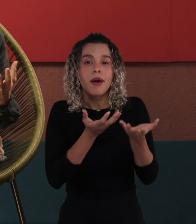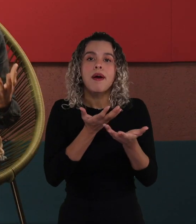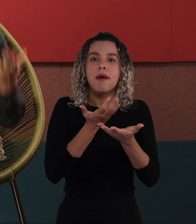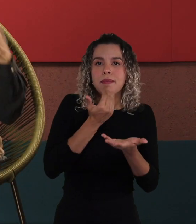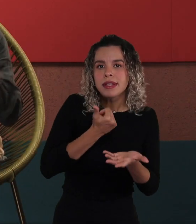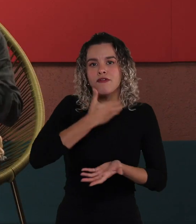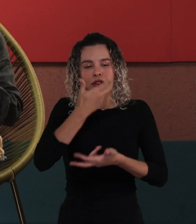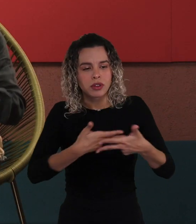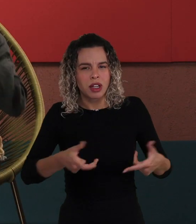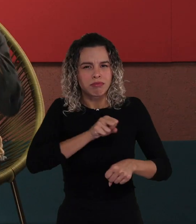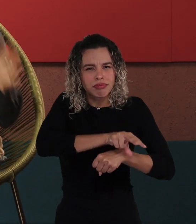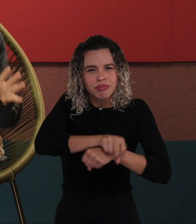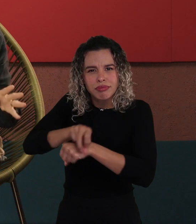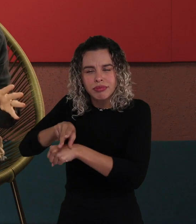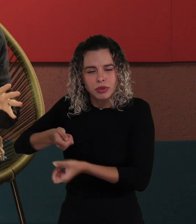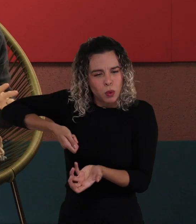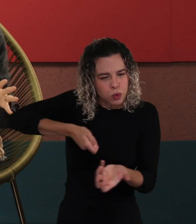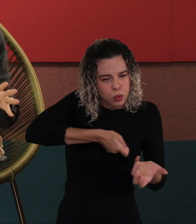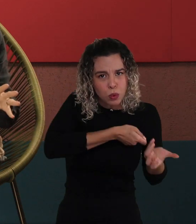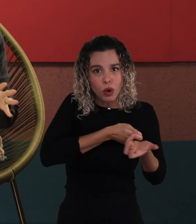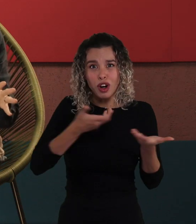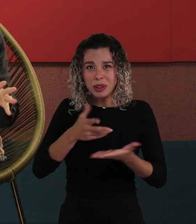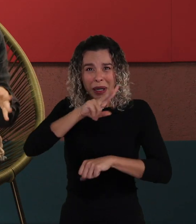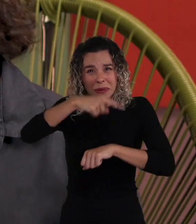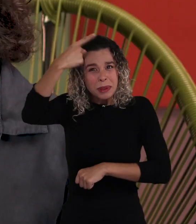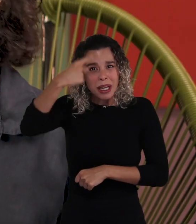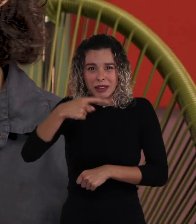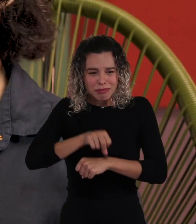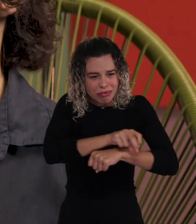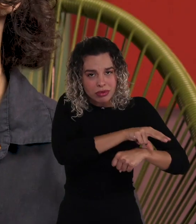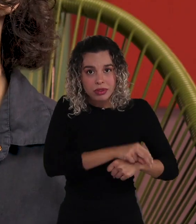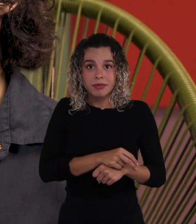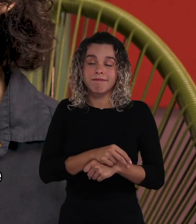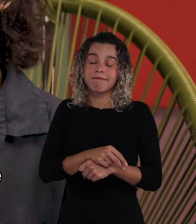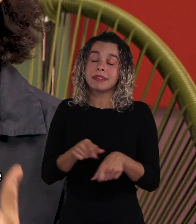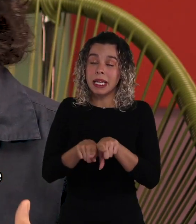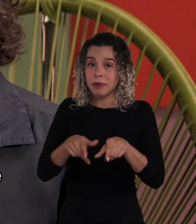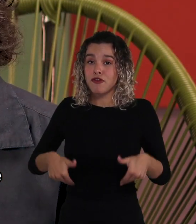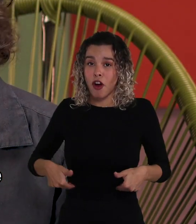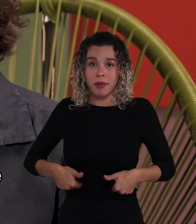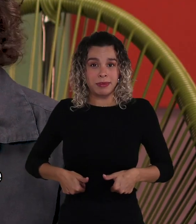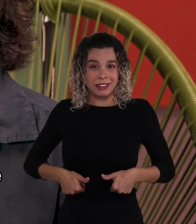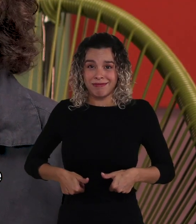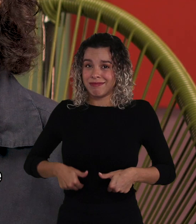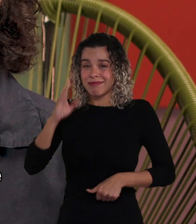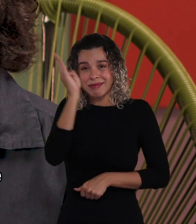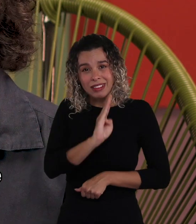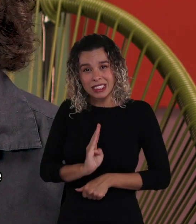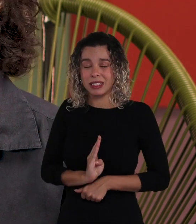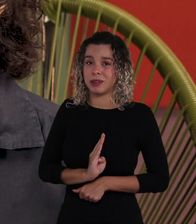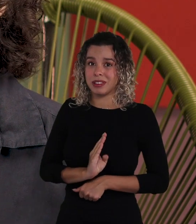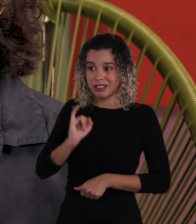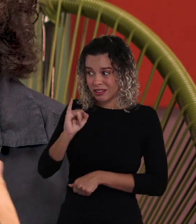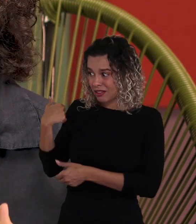nos alimentos. Hoje a gente é o país campeão no consumo de agrotóxicos. E a fome, que infelizmente é uma constante no